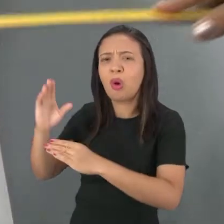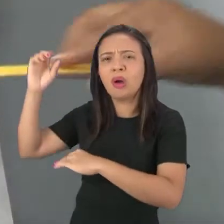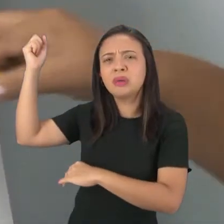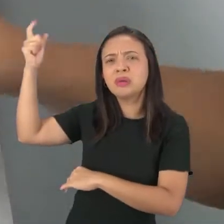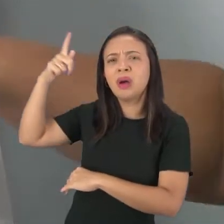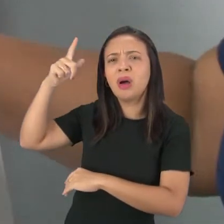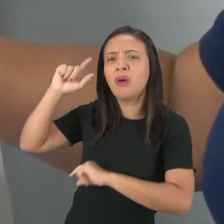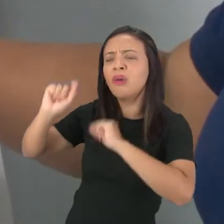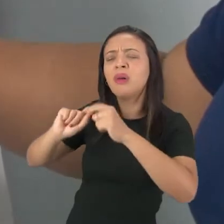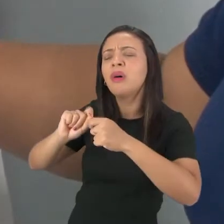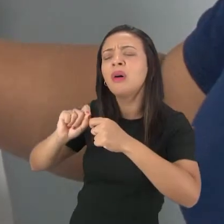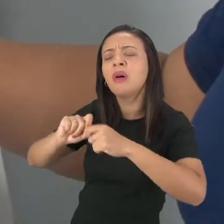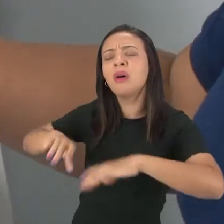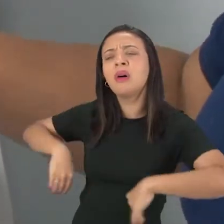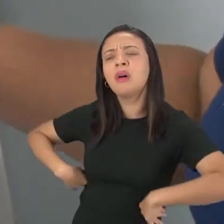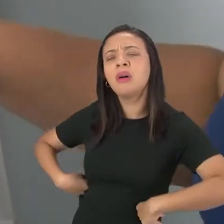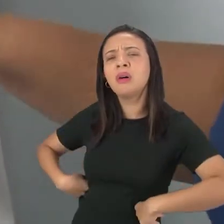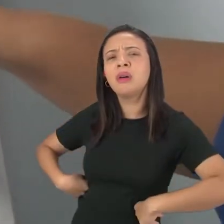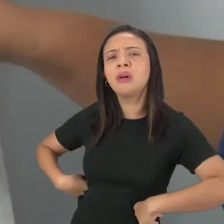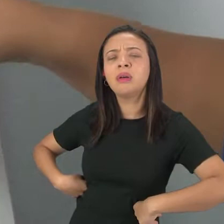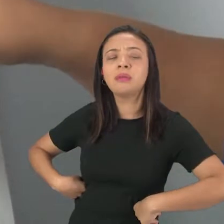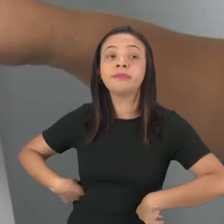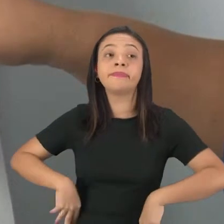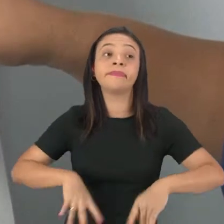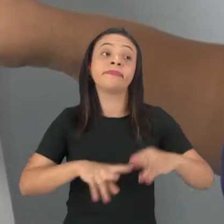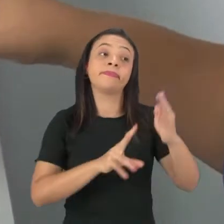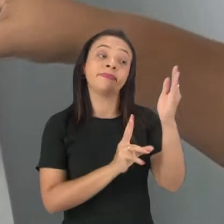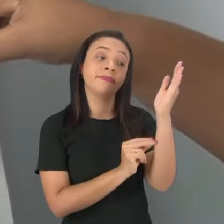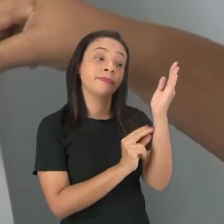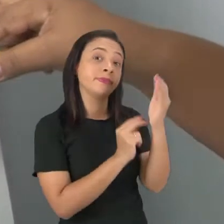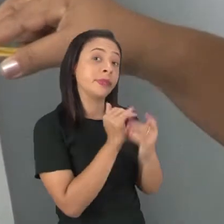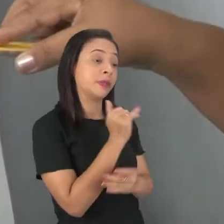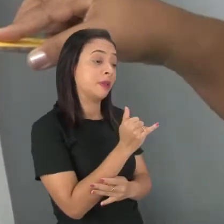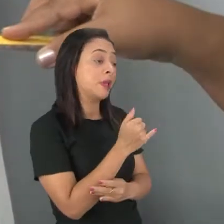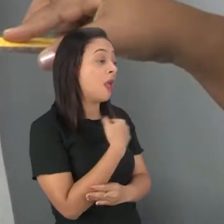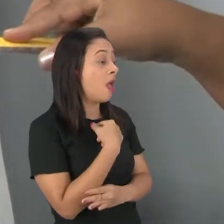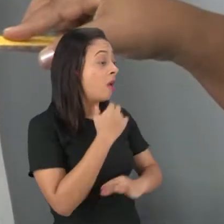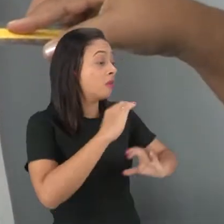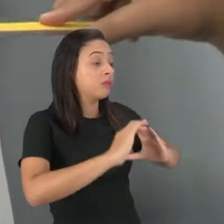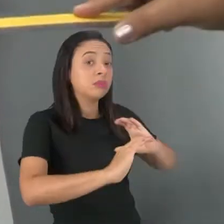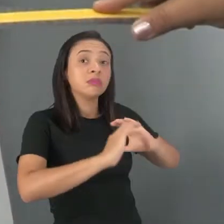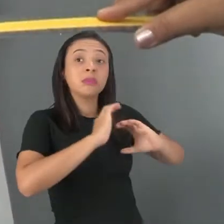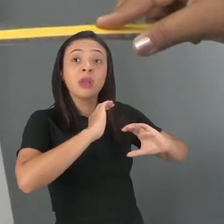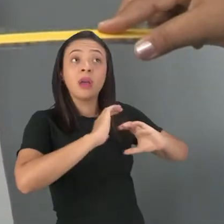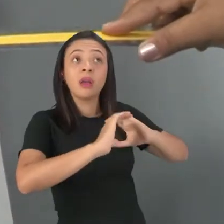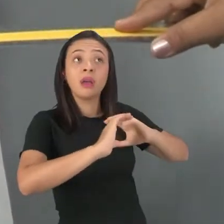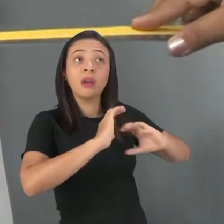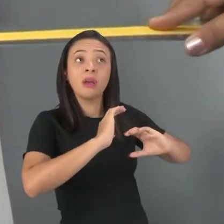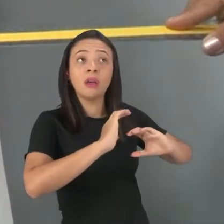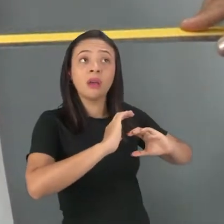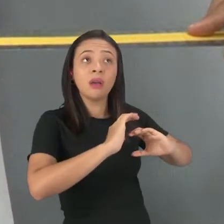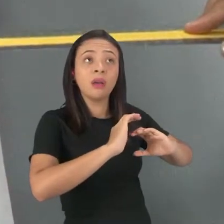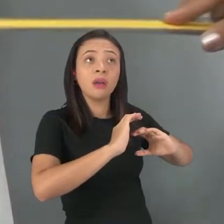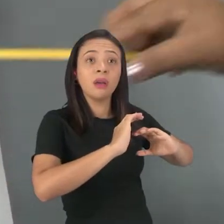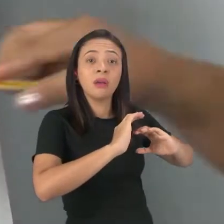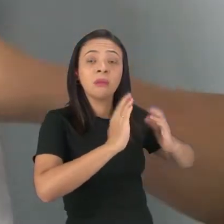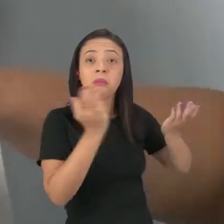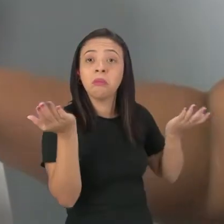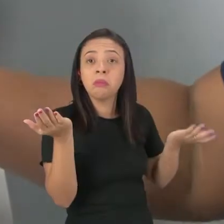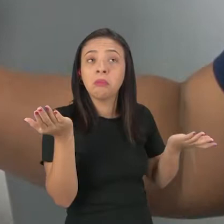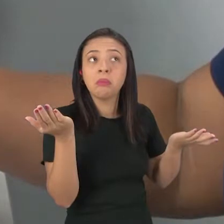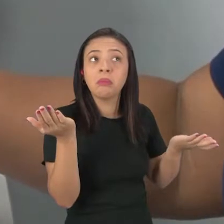verão durante o verão eu cantei disse a